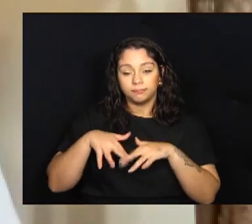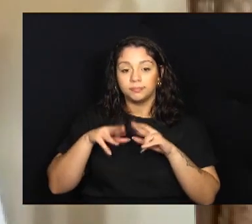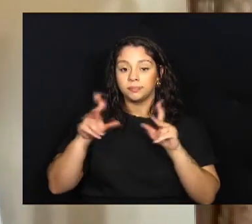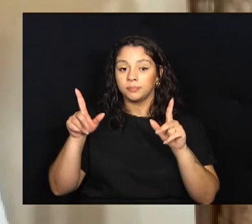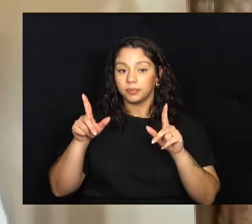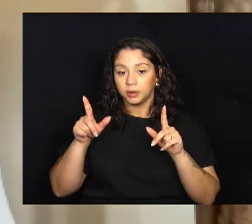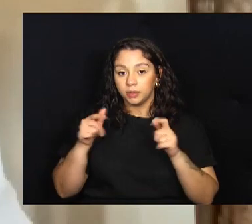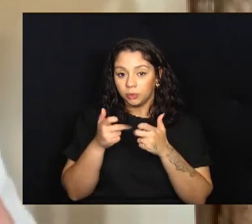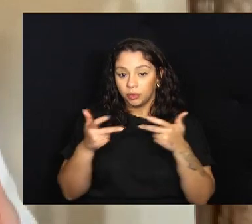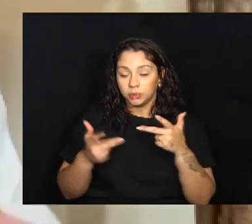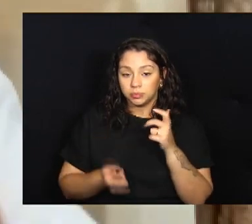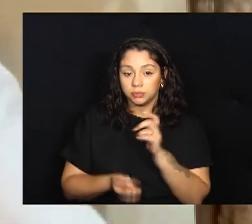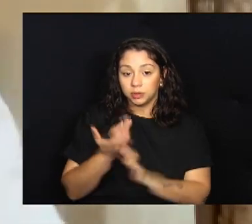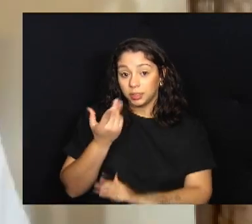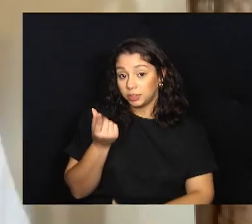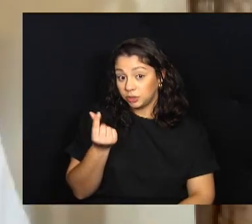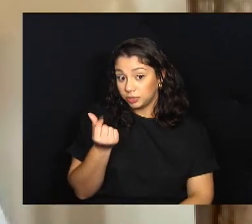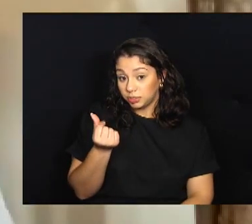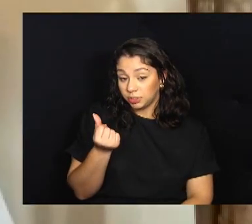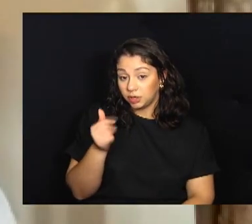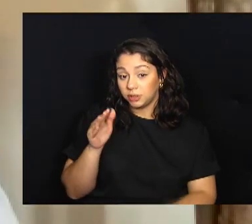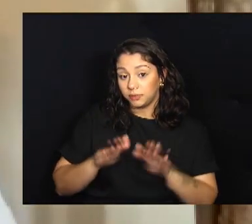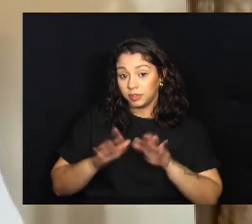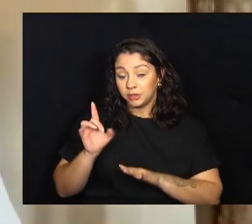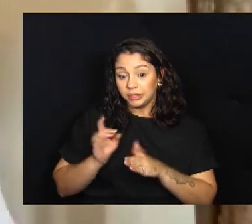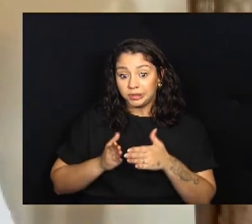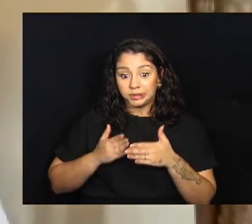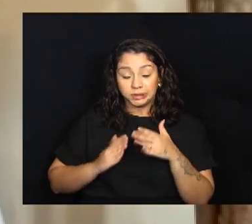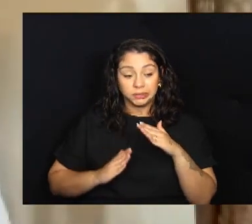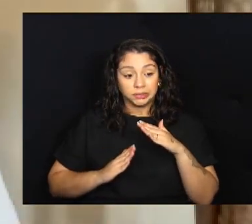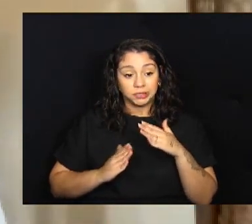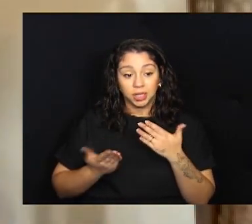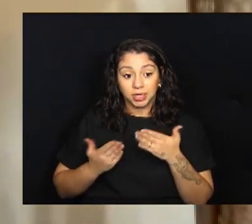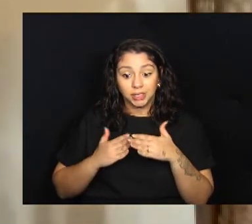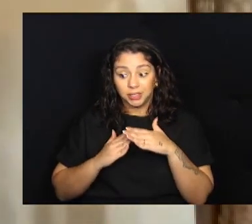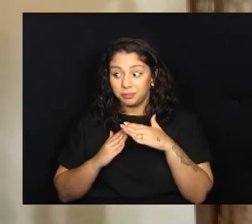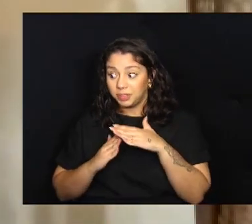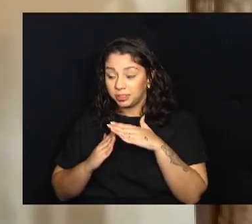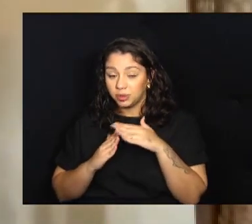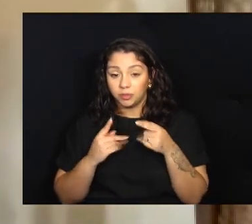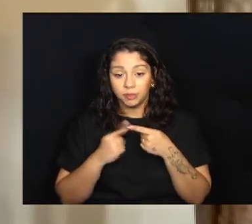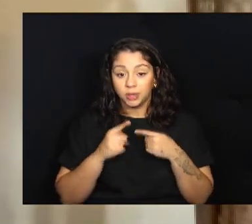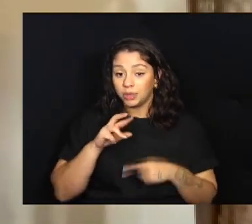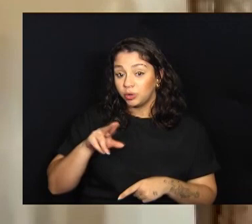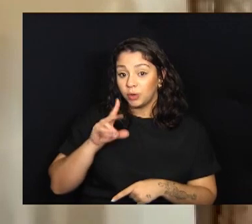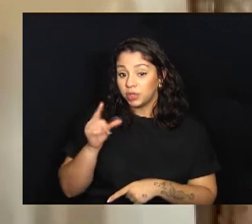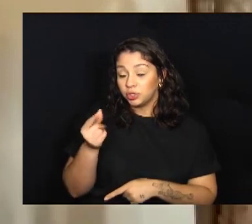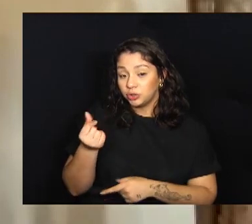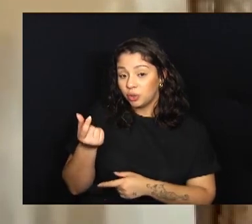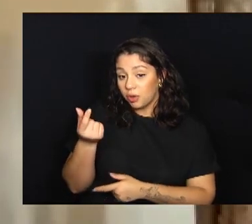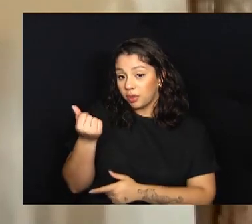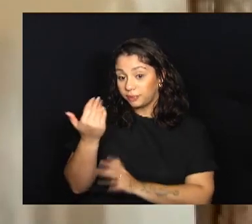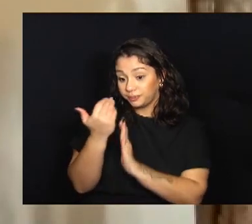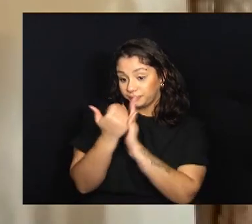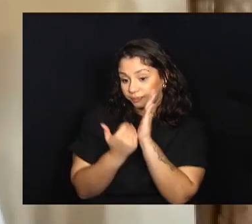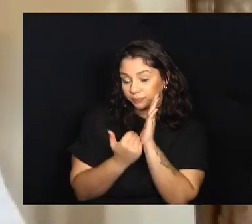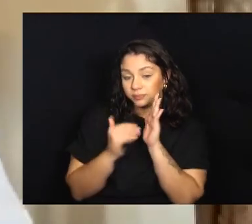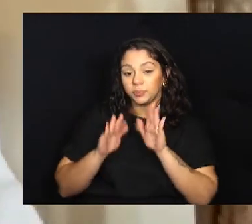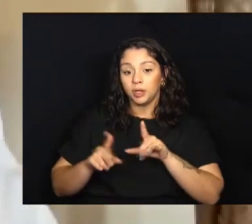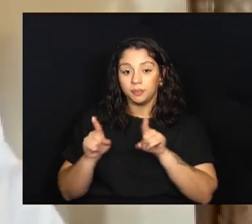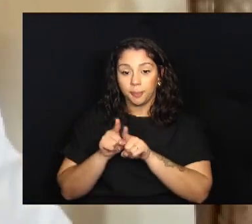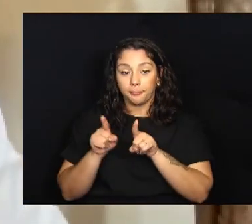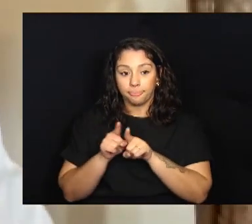ao gerar mais dinheiro, você fica muito limitado, e aí fica mais difícil, porque às vezes não é só economizar, às vezes é aumentar